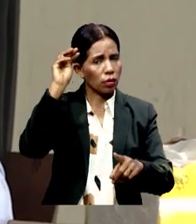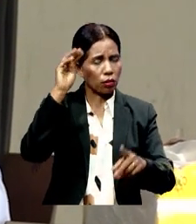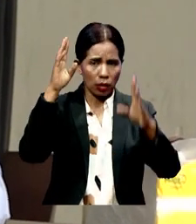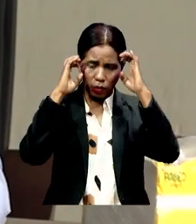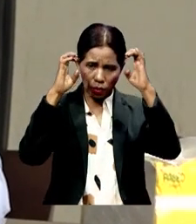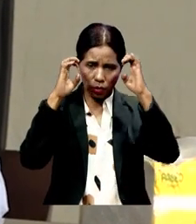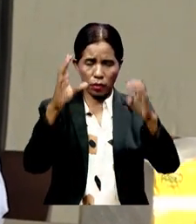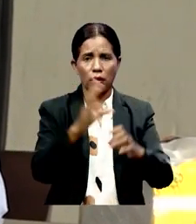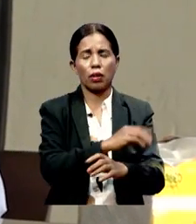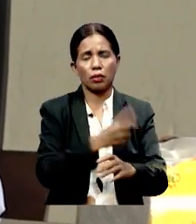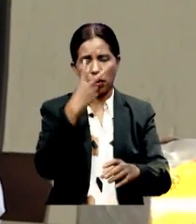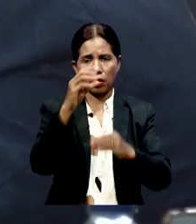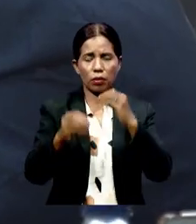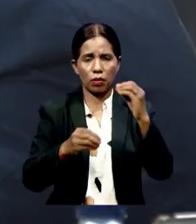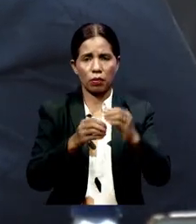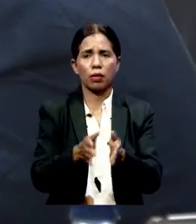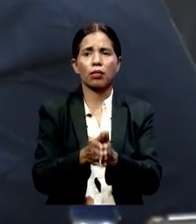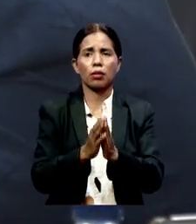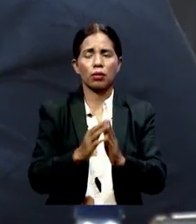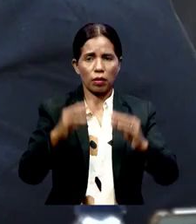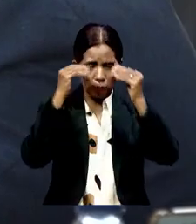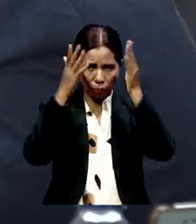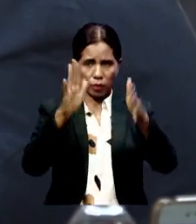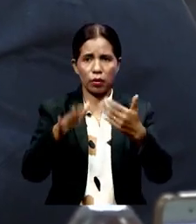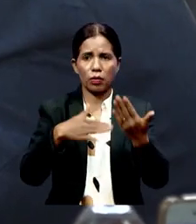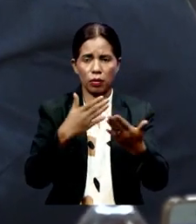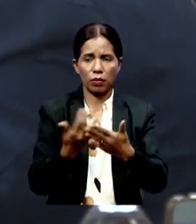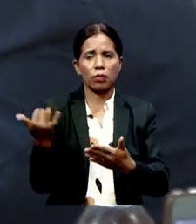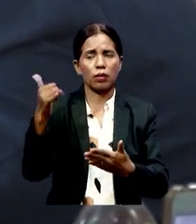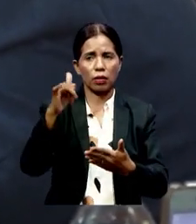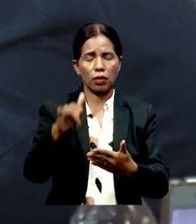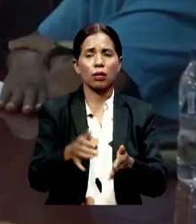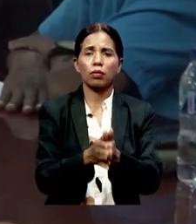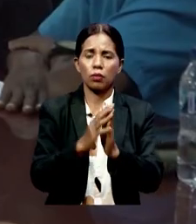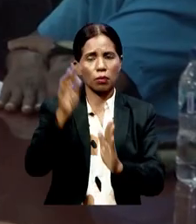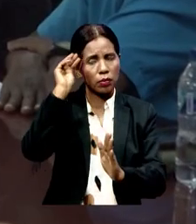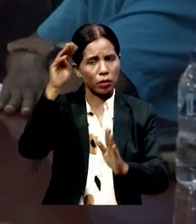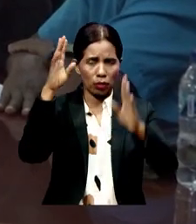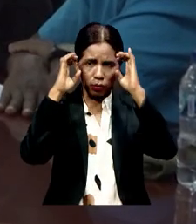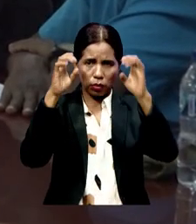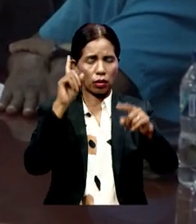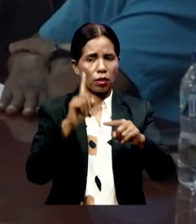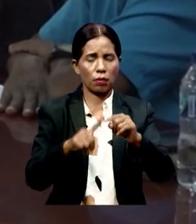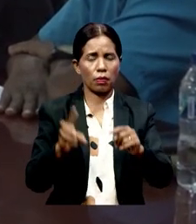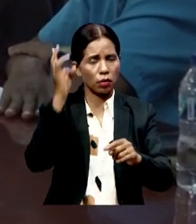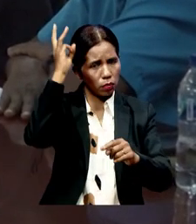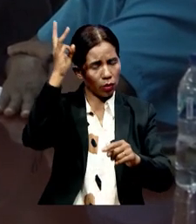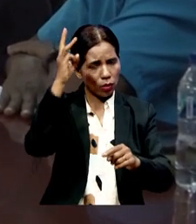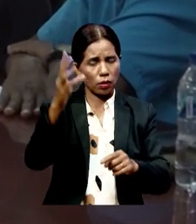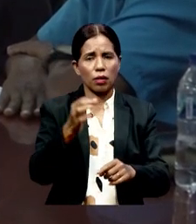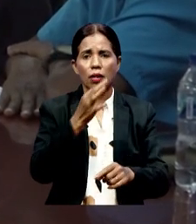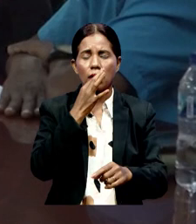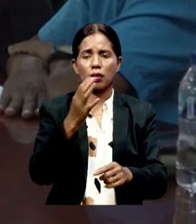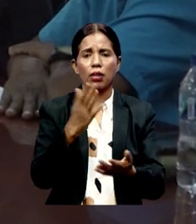Educação a tu resolve exigência professor contratado siranian no uso Ministério de Educação la bele preocupa liu ba merenda